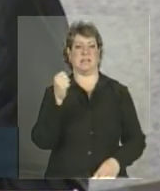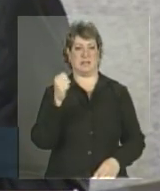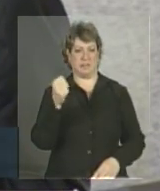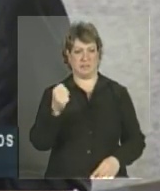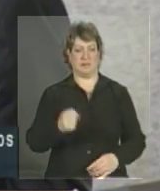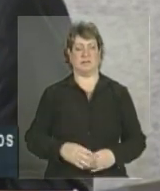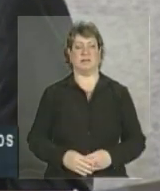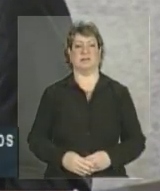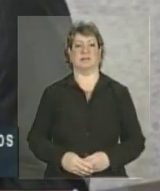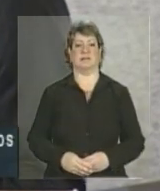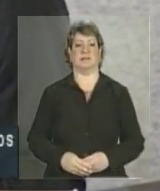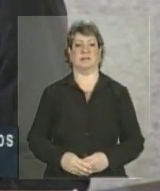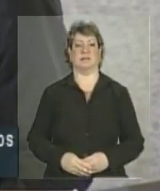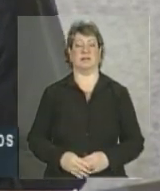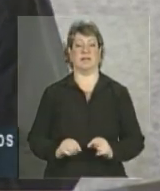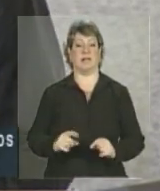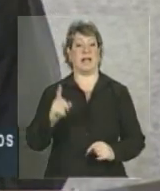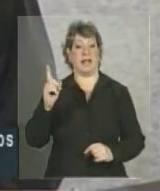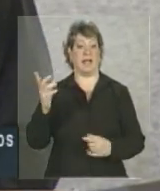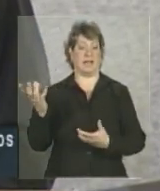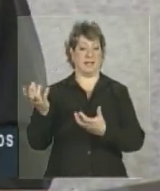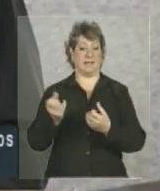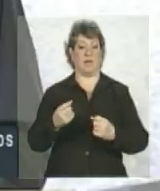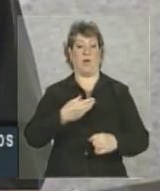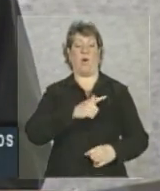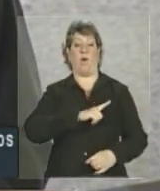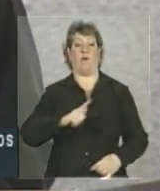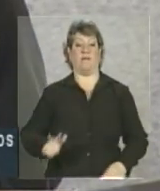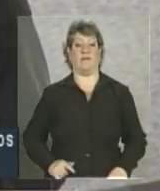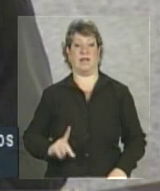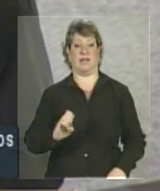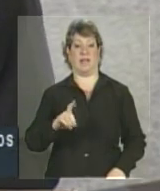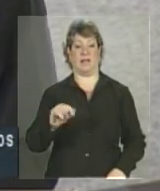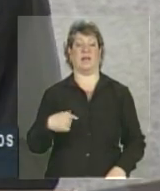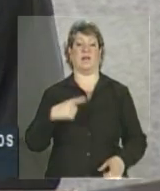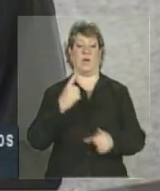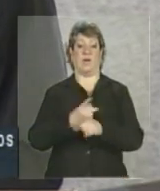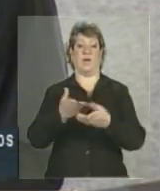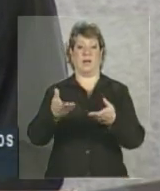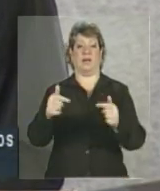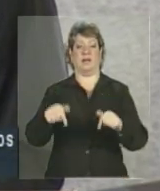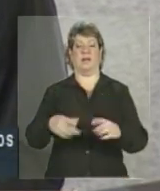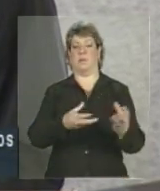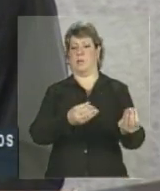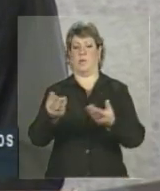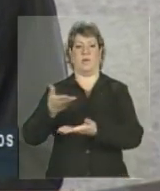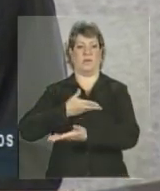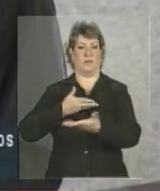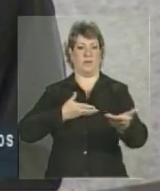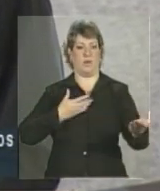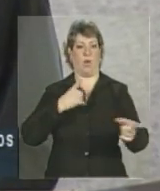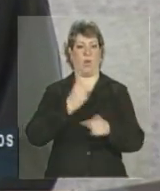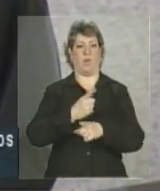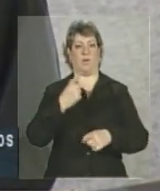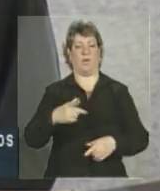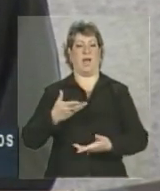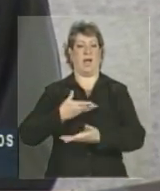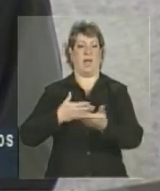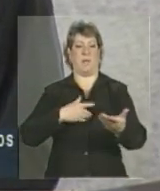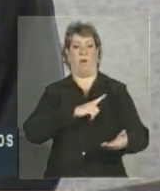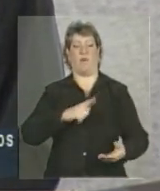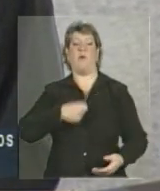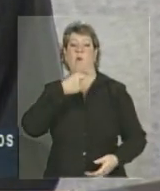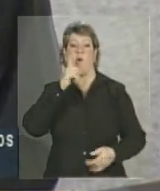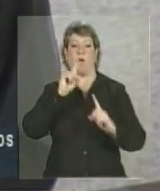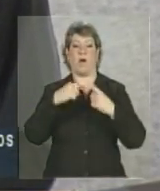Sergipe, sendo lá recebidos pelo governador Deda, e reencontrando aqui com tantos companheiros, colegas governadores que